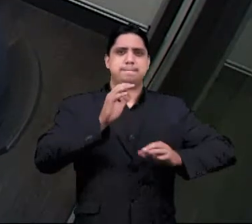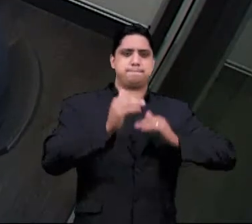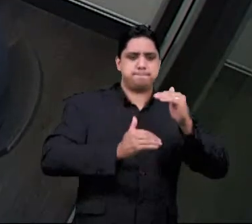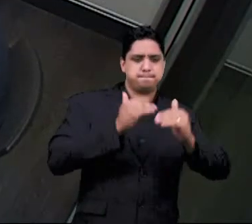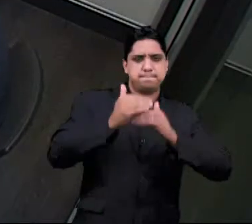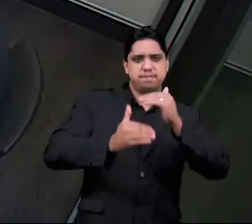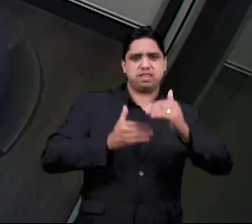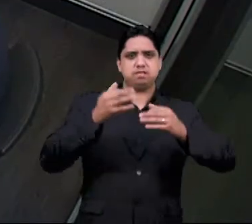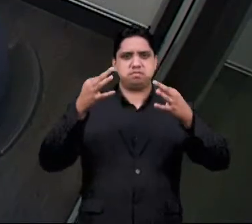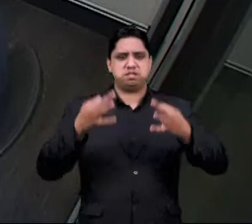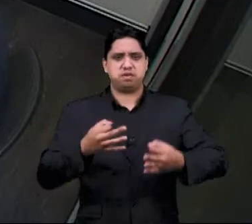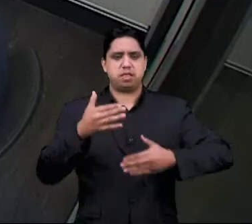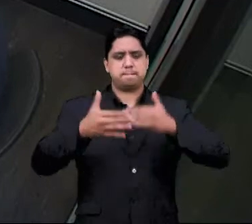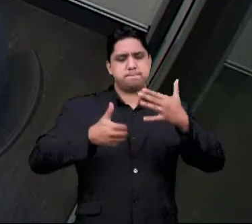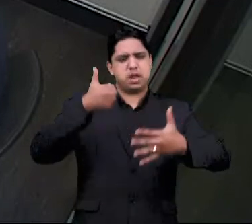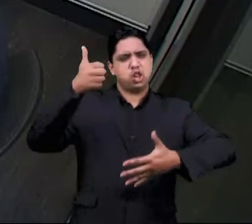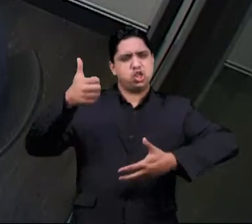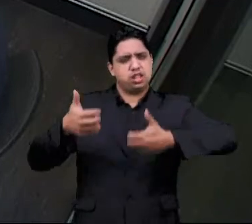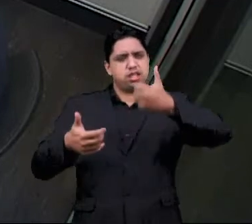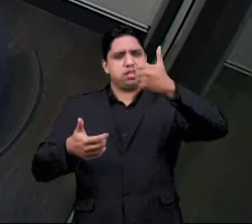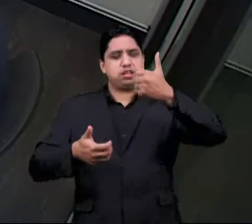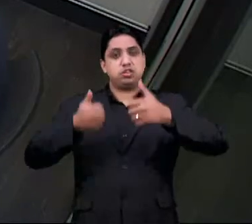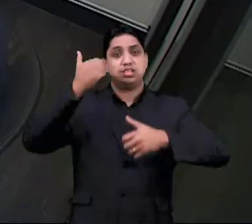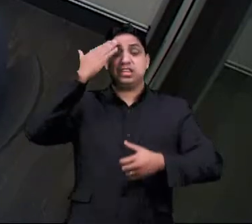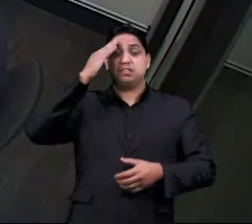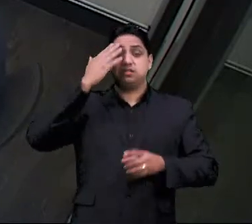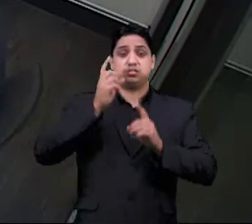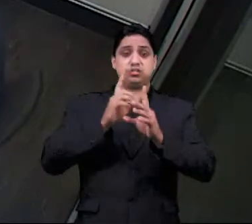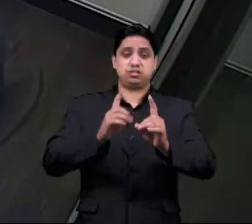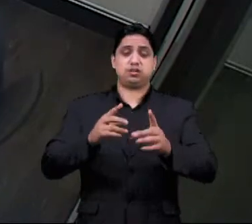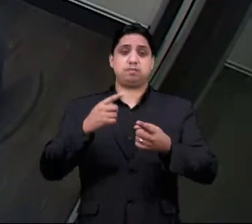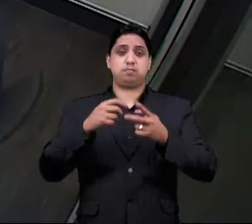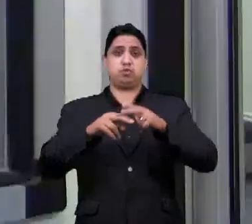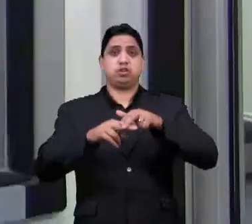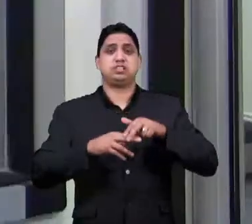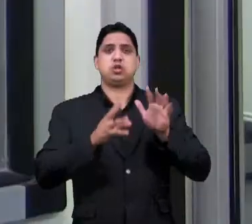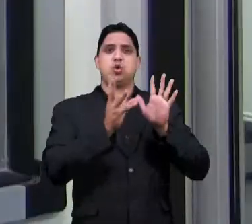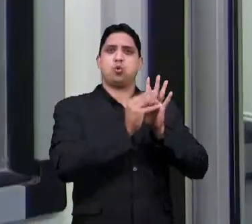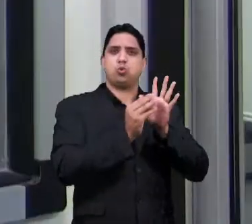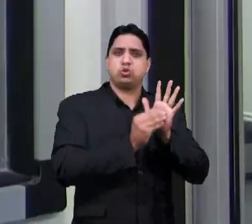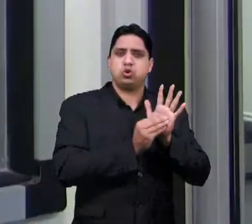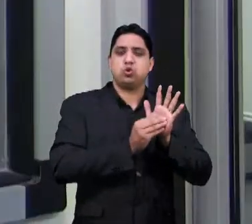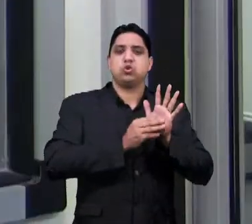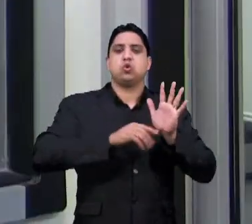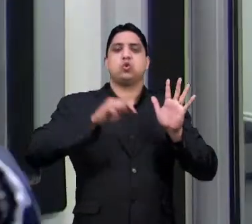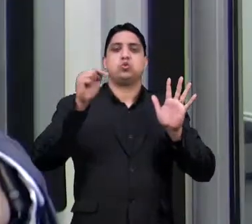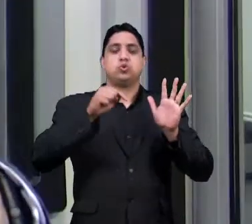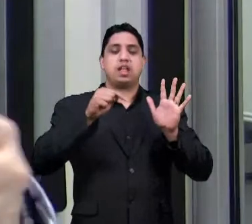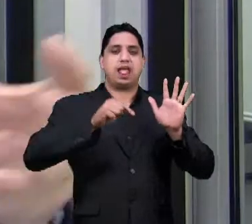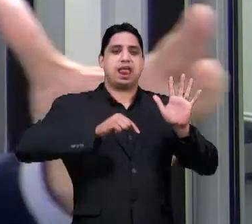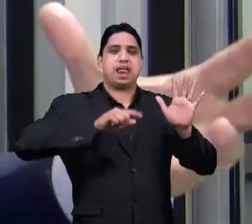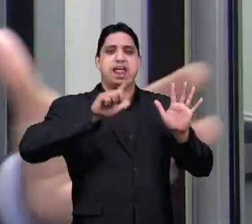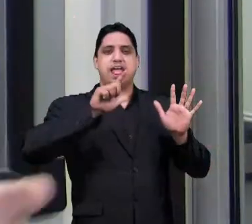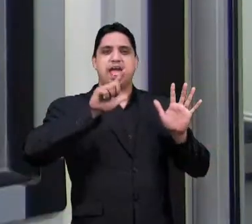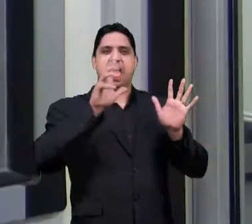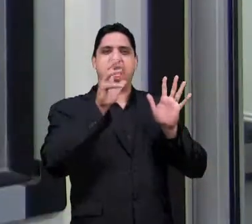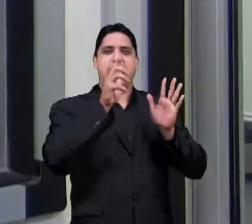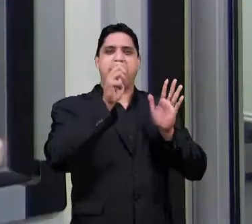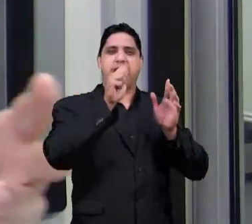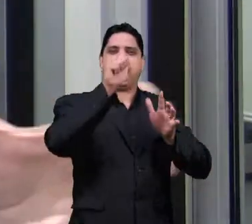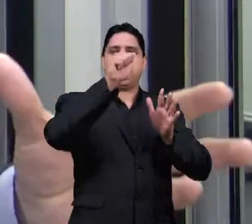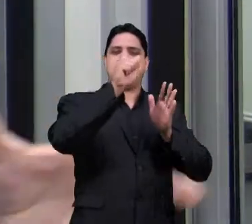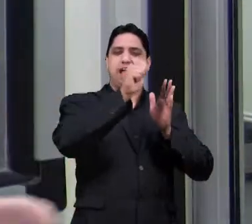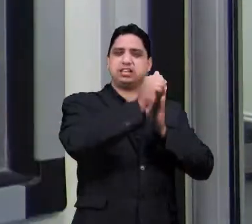entendimento da doutrina. Então o conteúdo dos Lições do Manaim nada mais é do que esse arcabouço